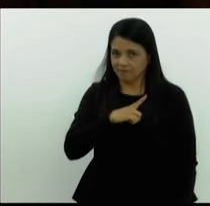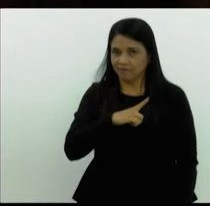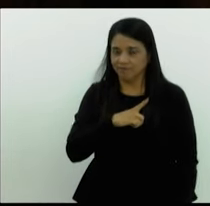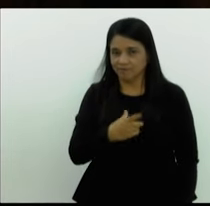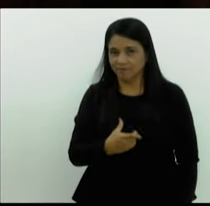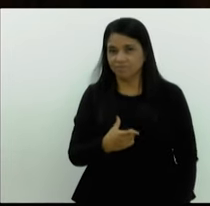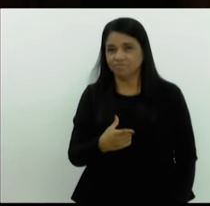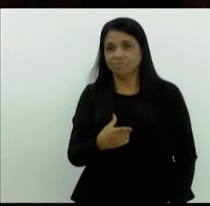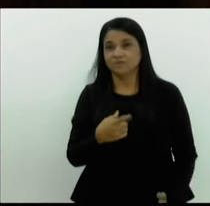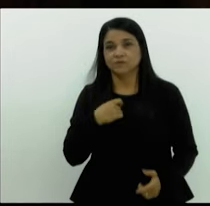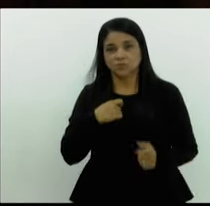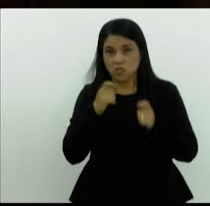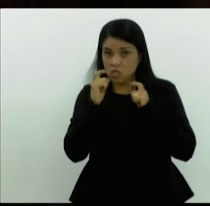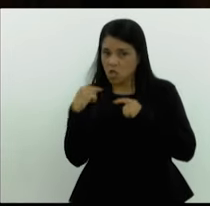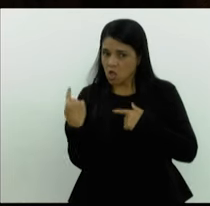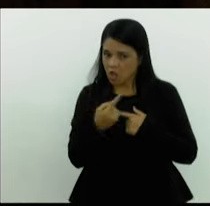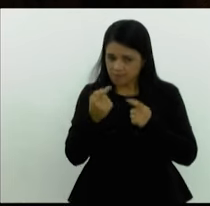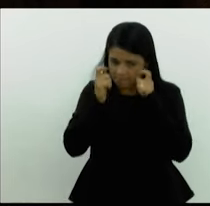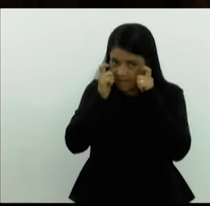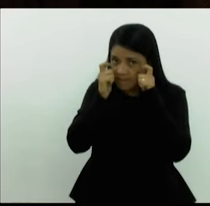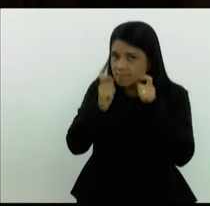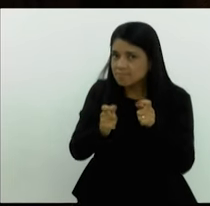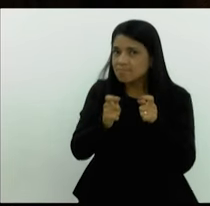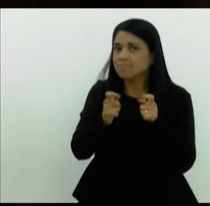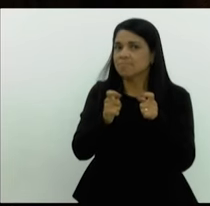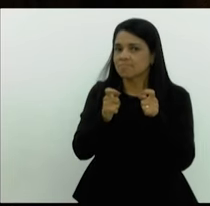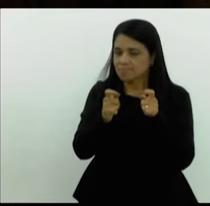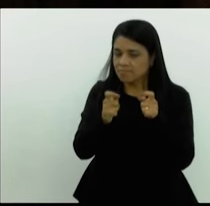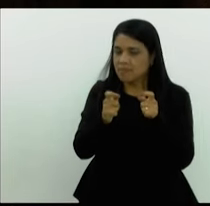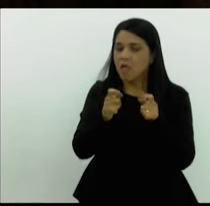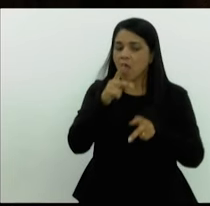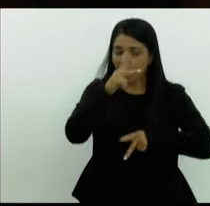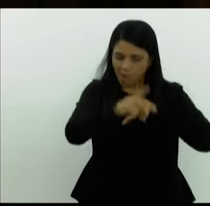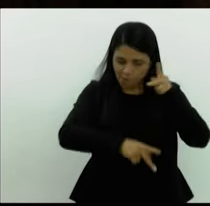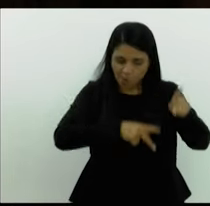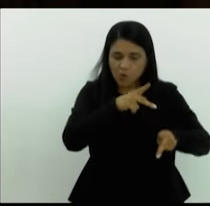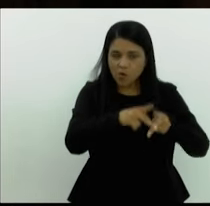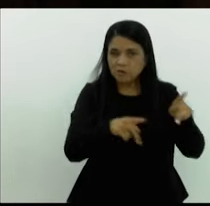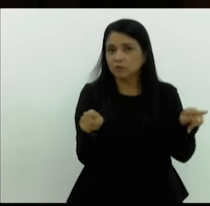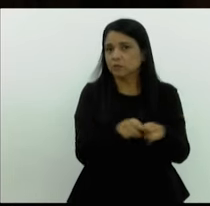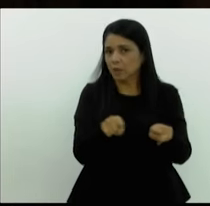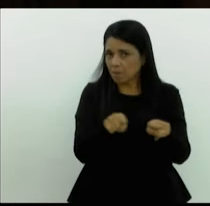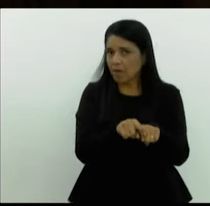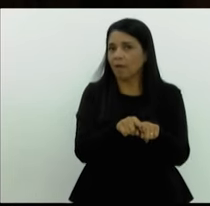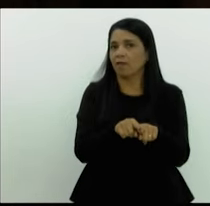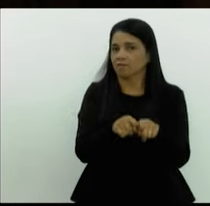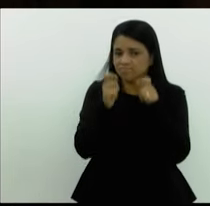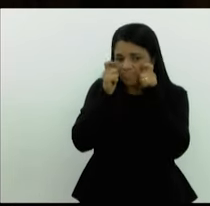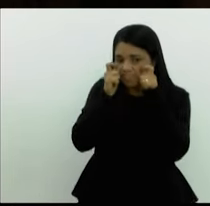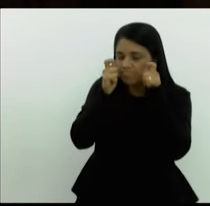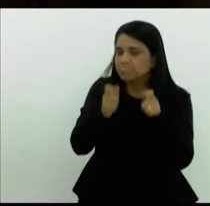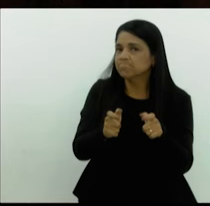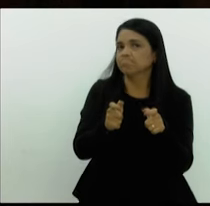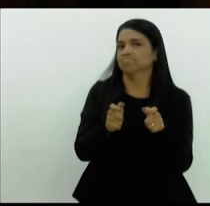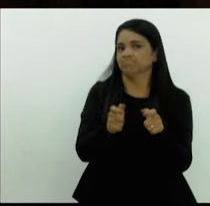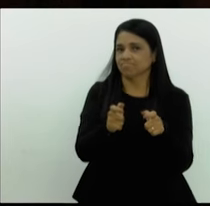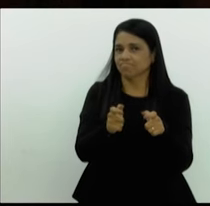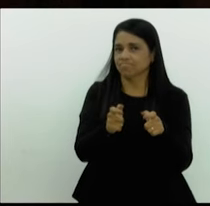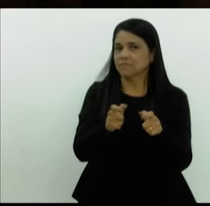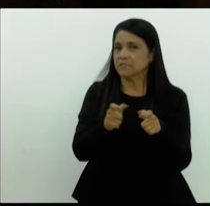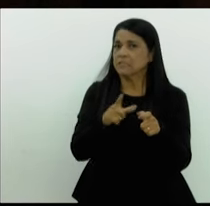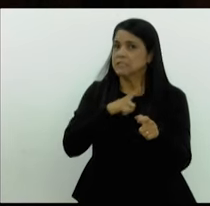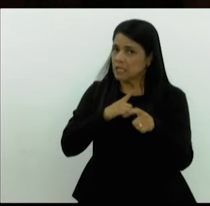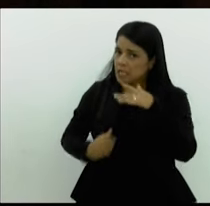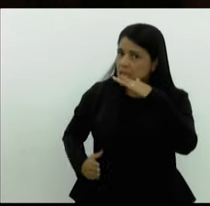nós estamos atentos a isso e tenho certeza que a população do Rio de Janeiro também estará, porque tudo tem